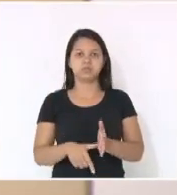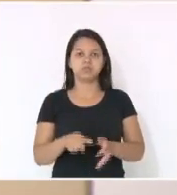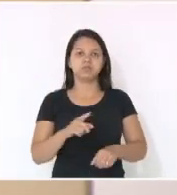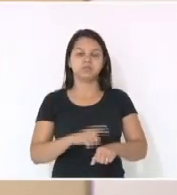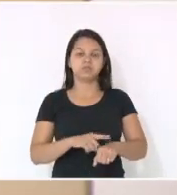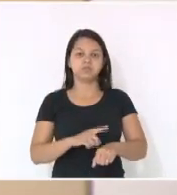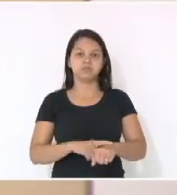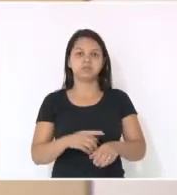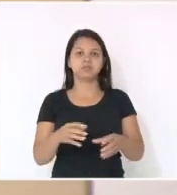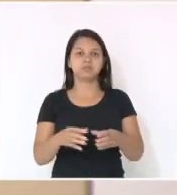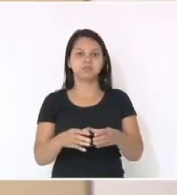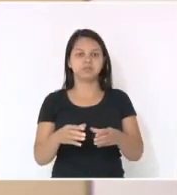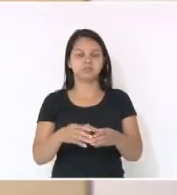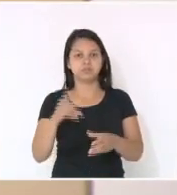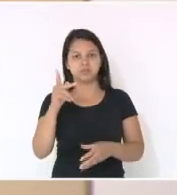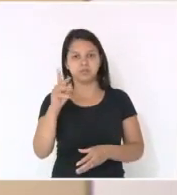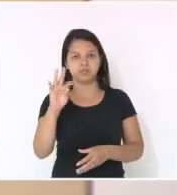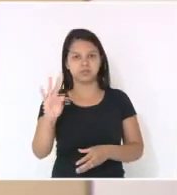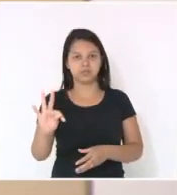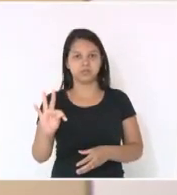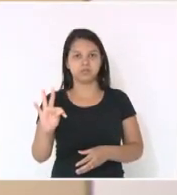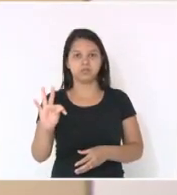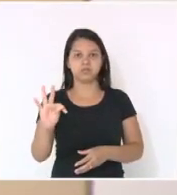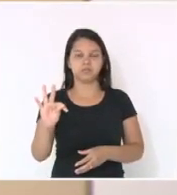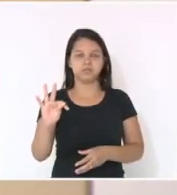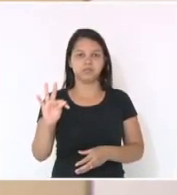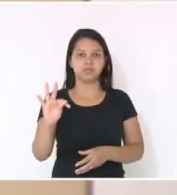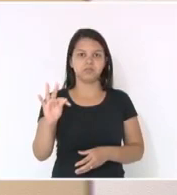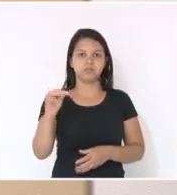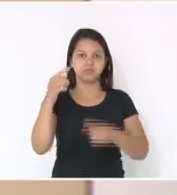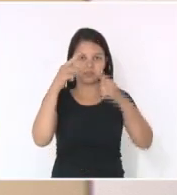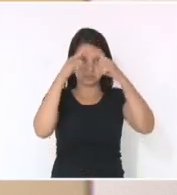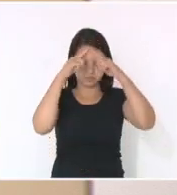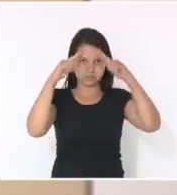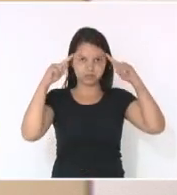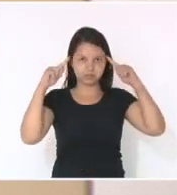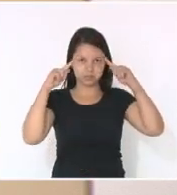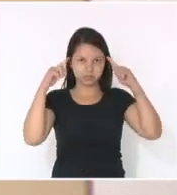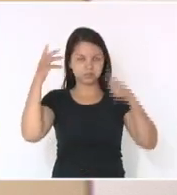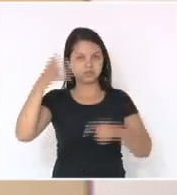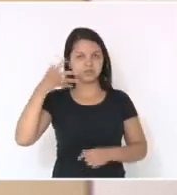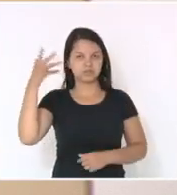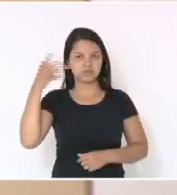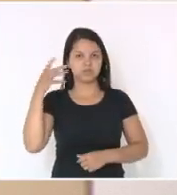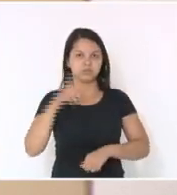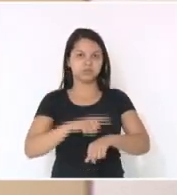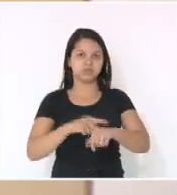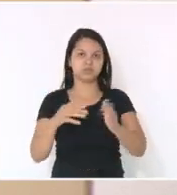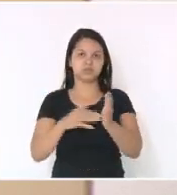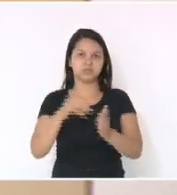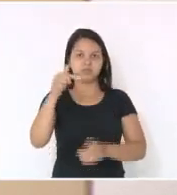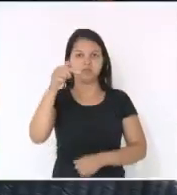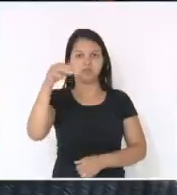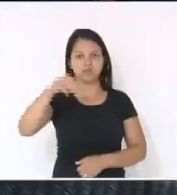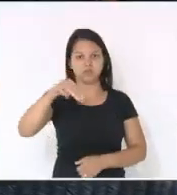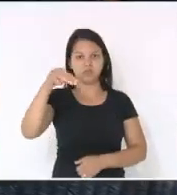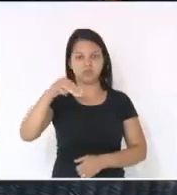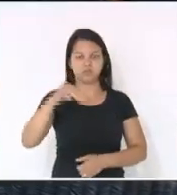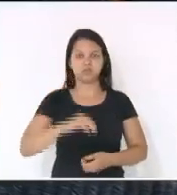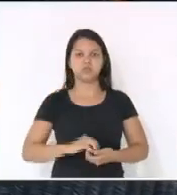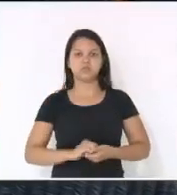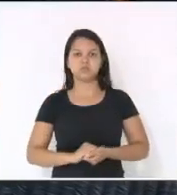Trabalhadores. Deputado Neodir Sareta fará uso da palavra por até 7 minutos.